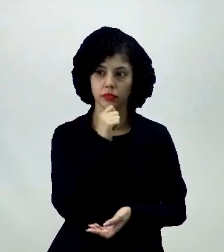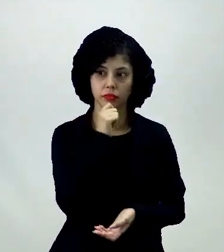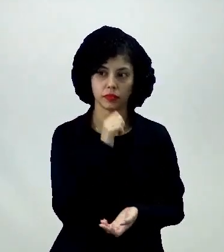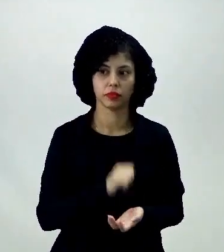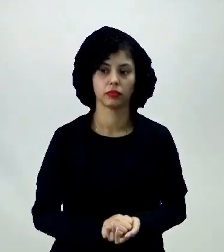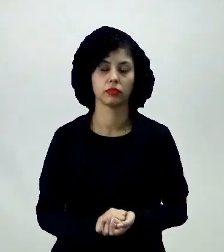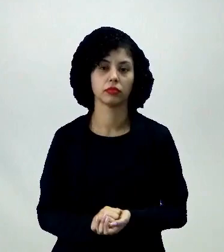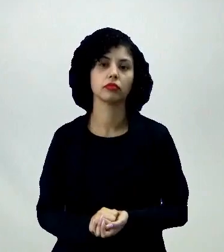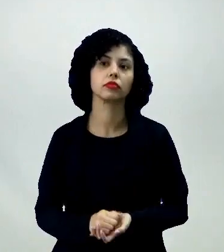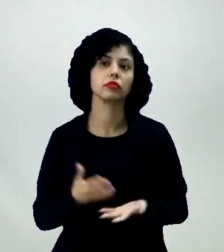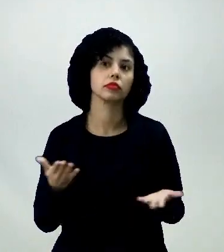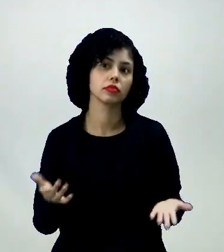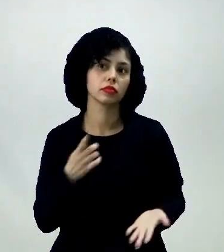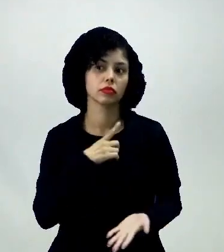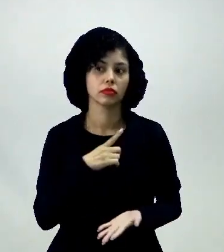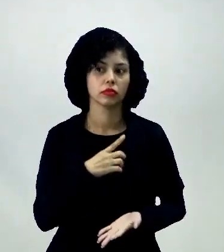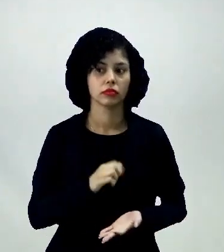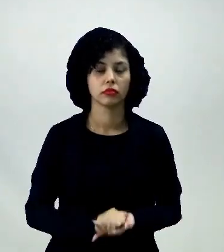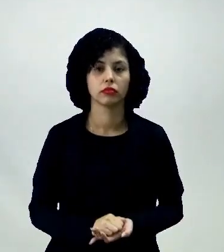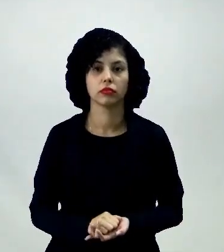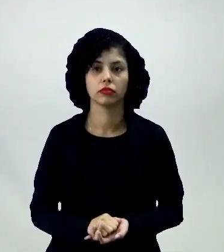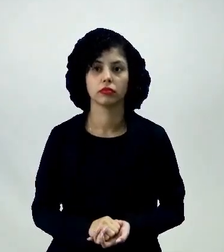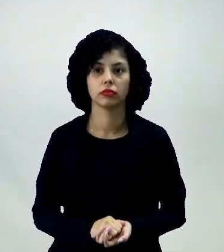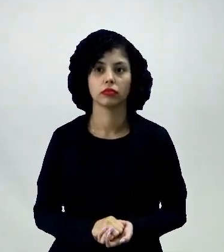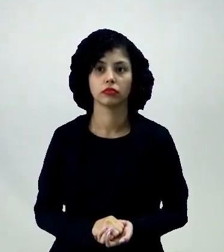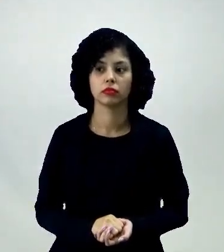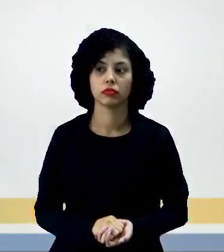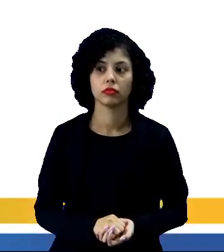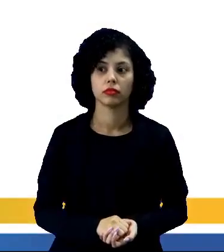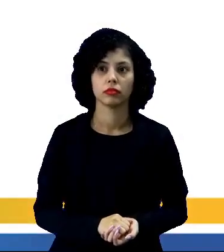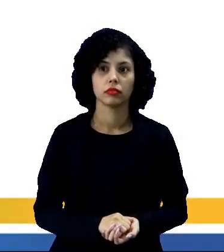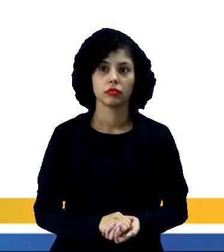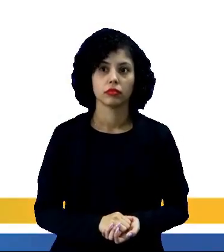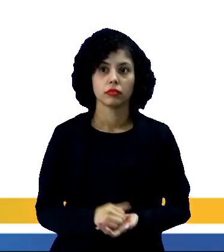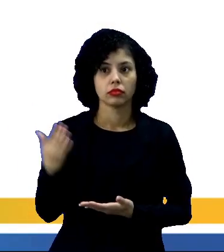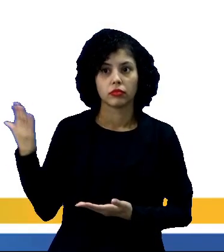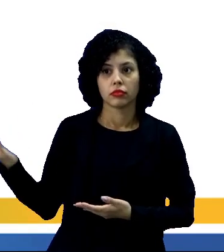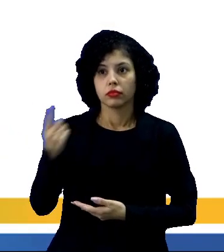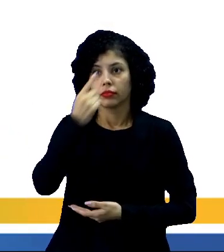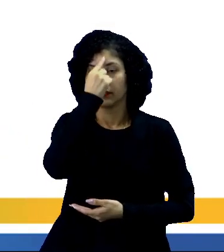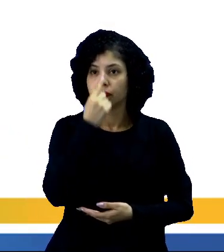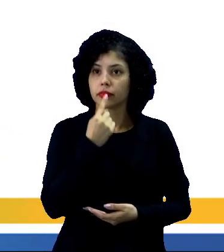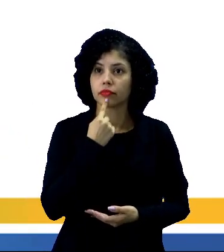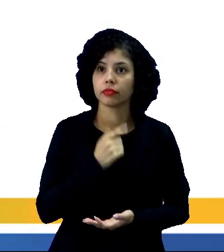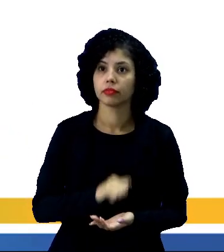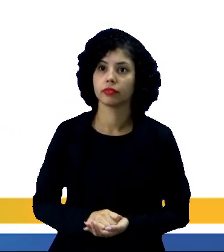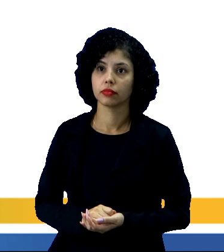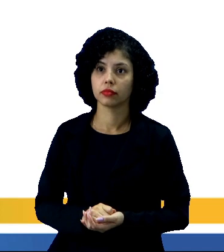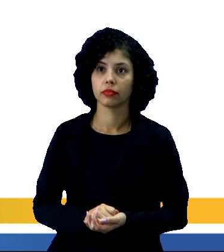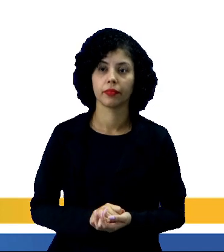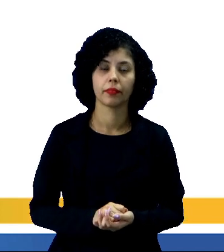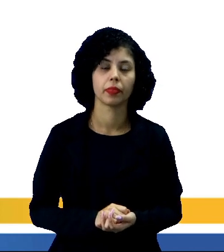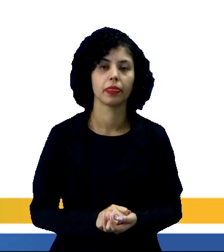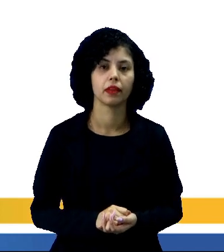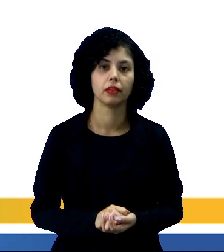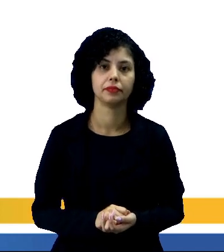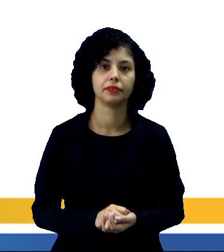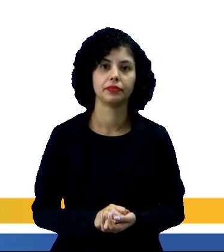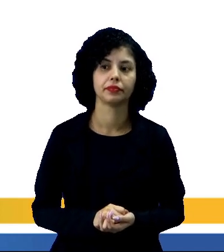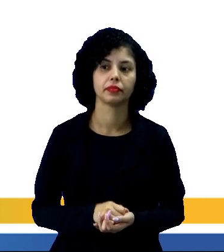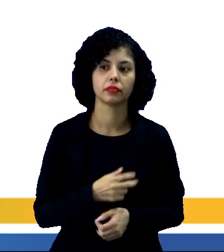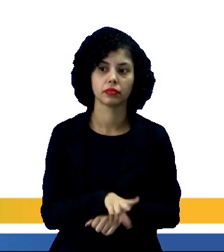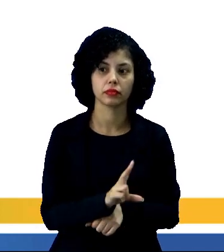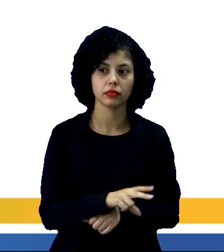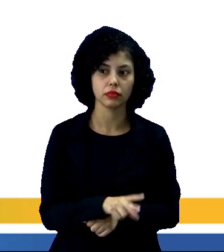tipos de pianolas aí foram produzidos, tá? Aqui nós temos uma foto do fonógrafo, tá? Um